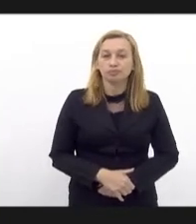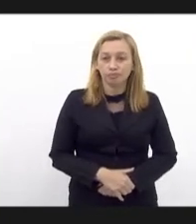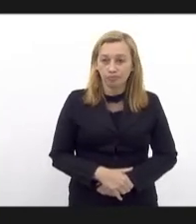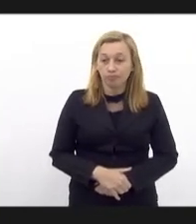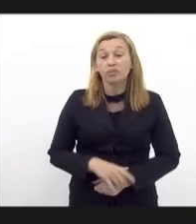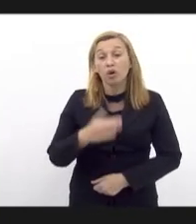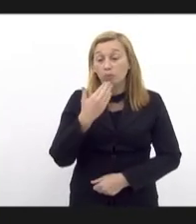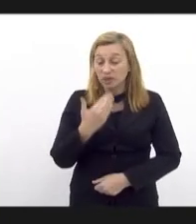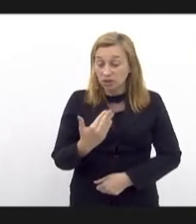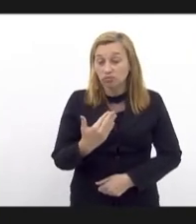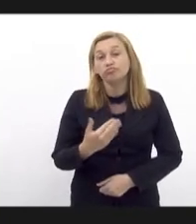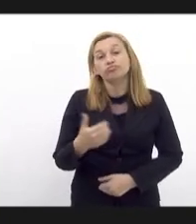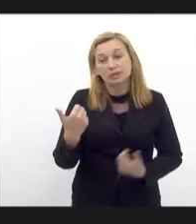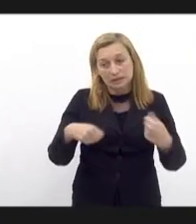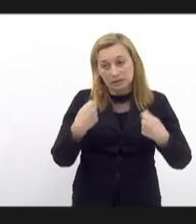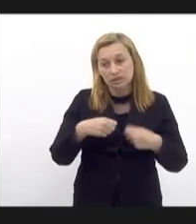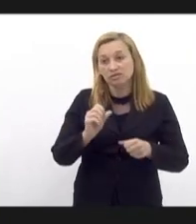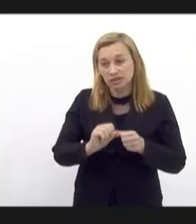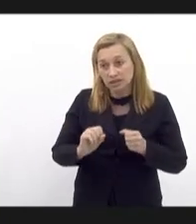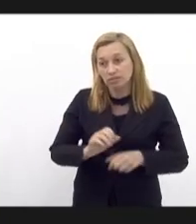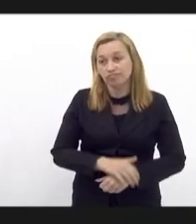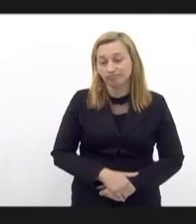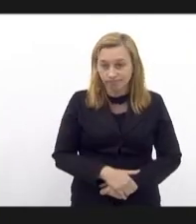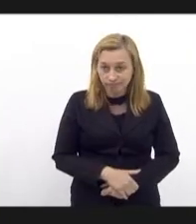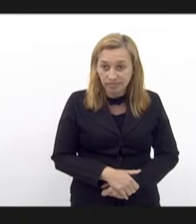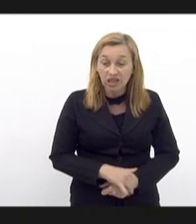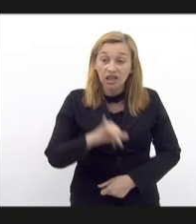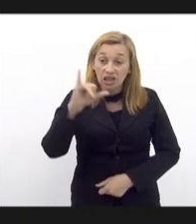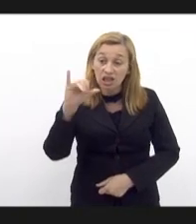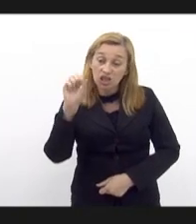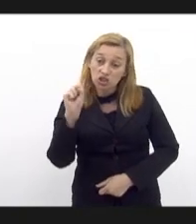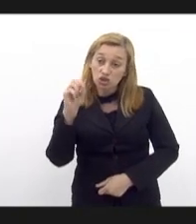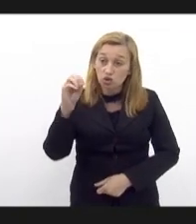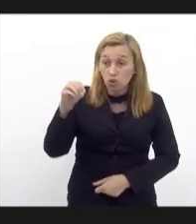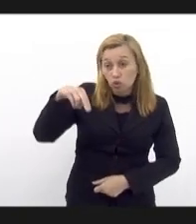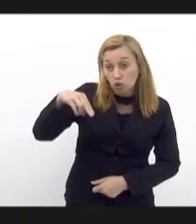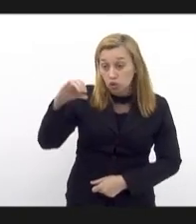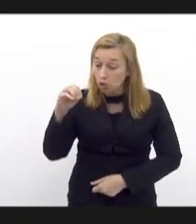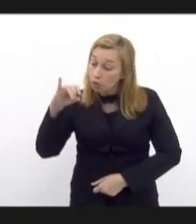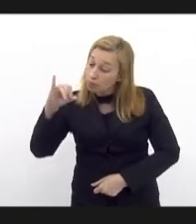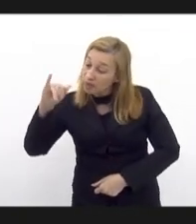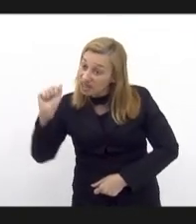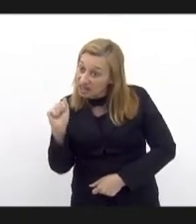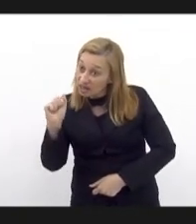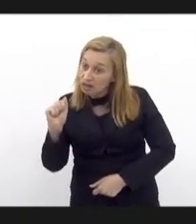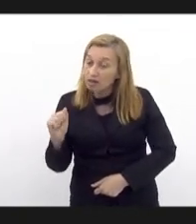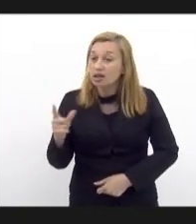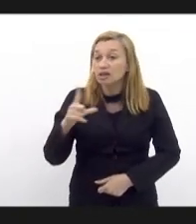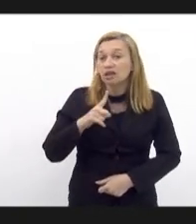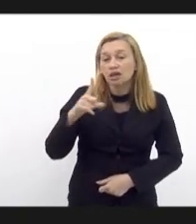é o pedido que tem que ser feito. A isonomia, essa isonomia tem uma lógica